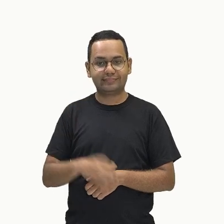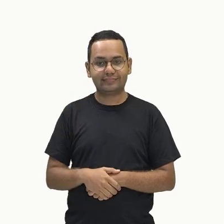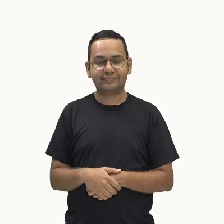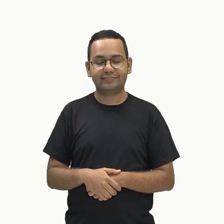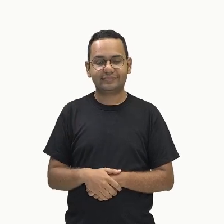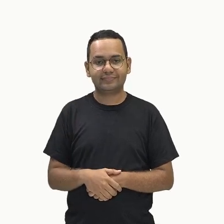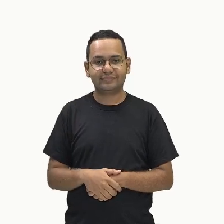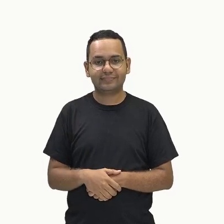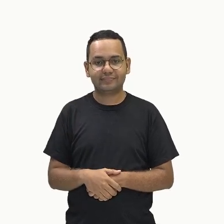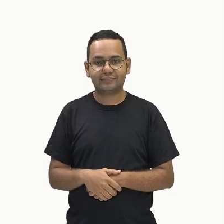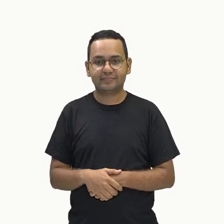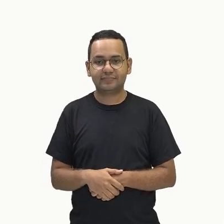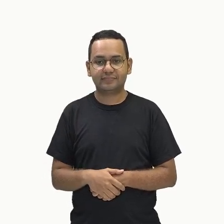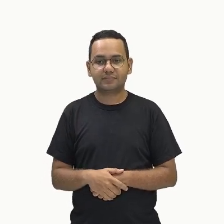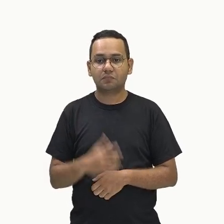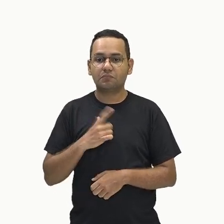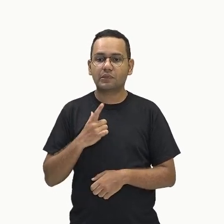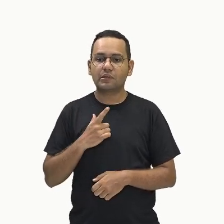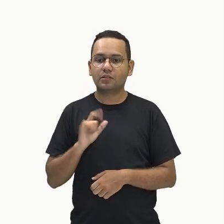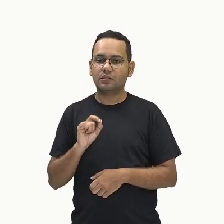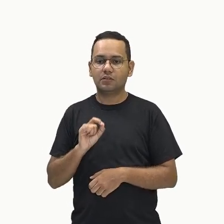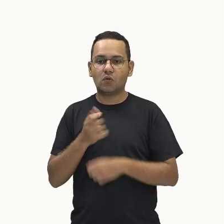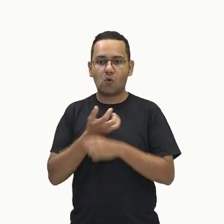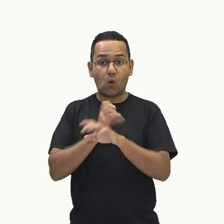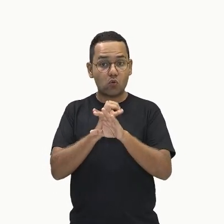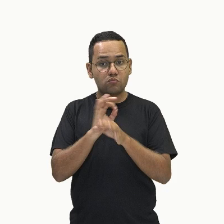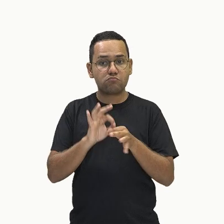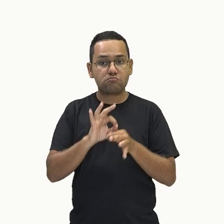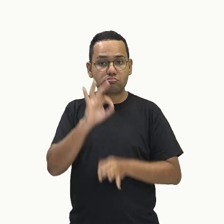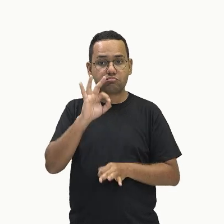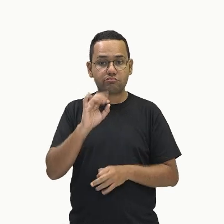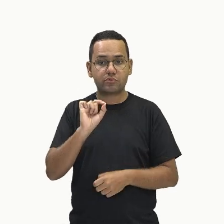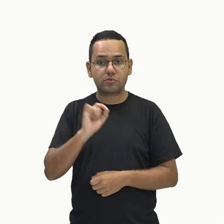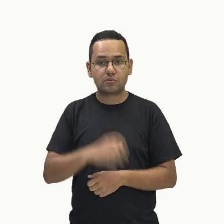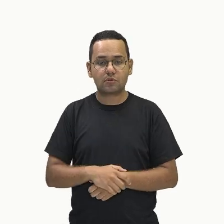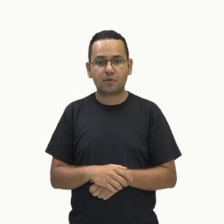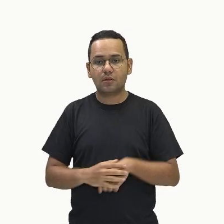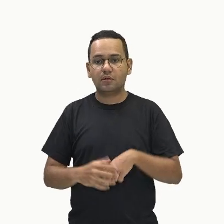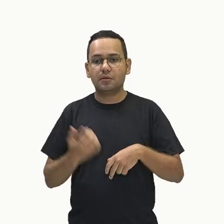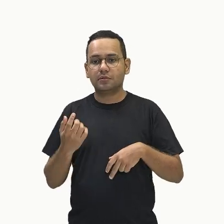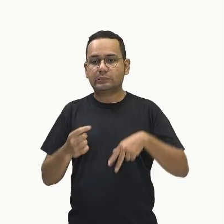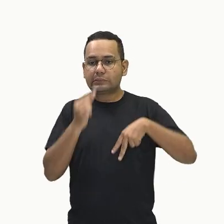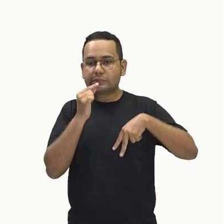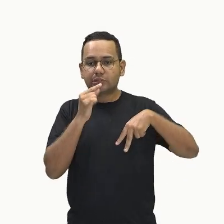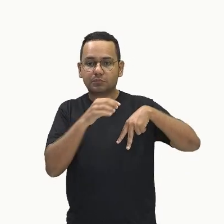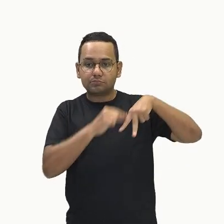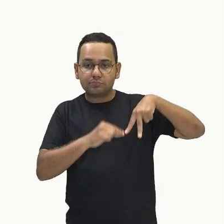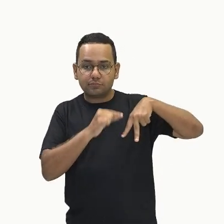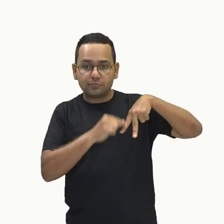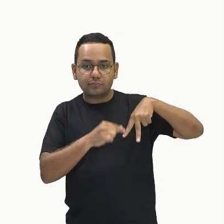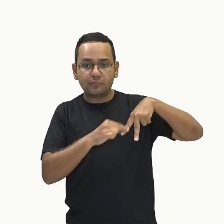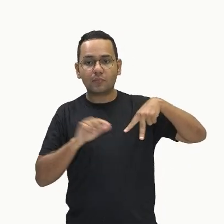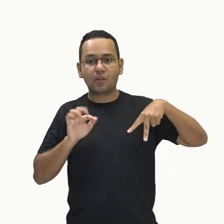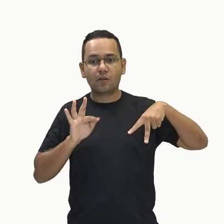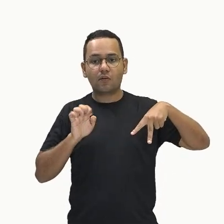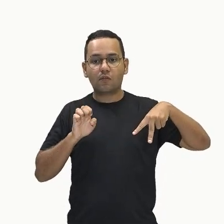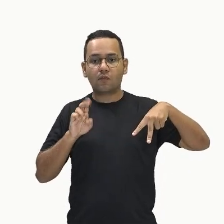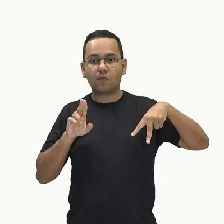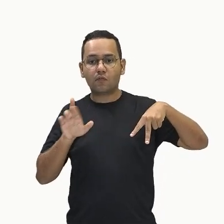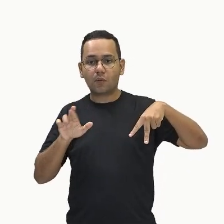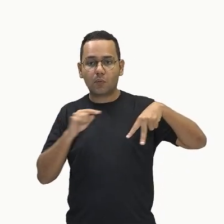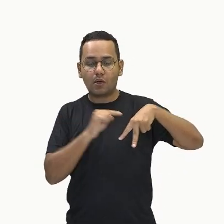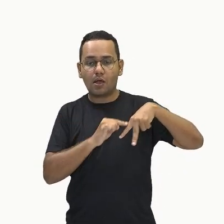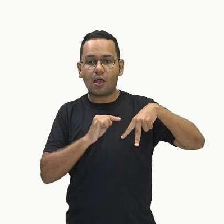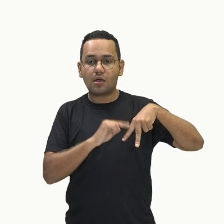ossos longos, que são, por exemplo, o fêmur. E lá vai ser produzido o quê? As